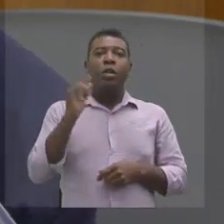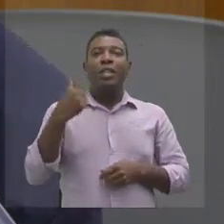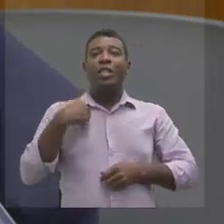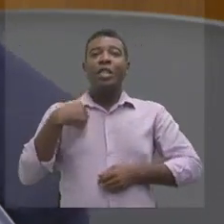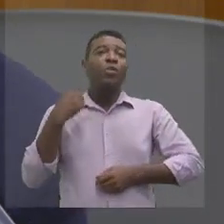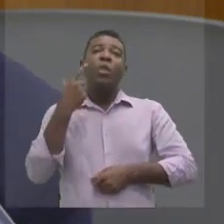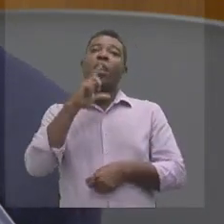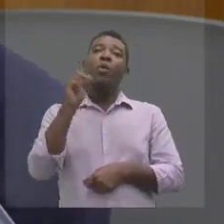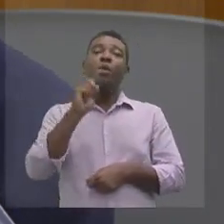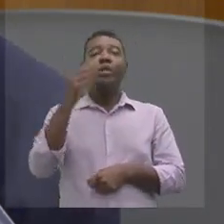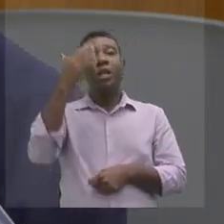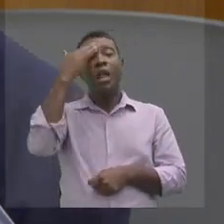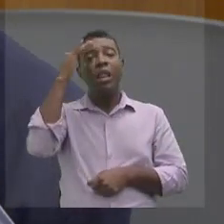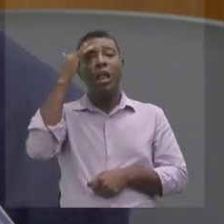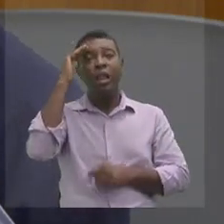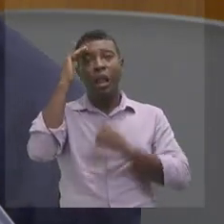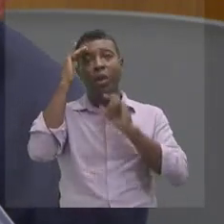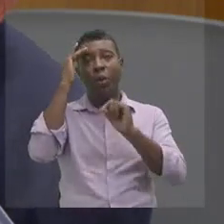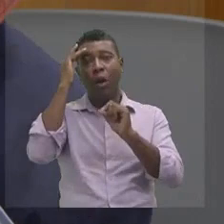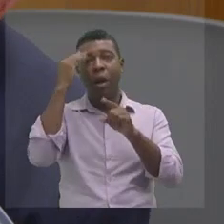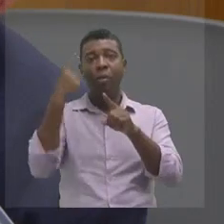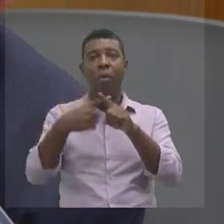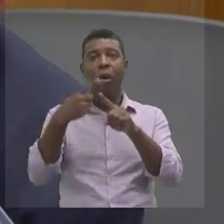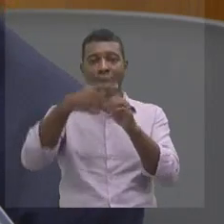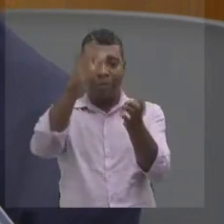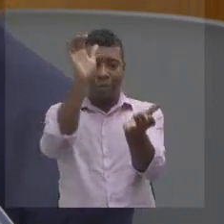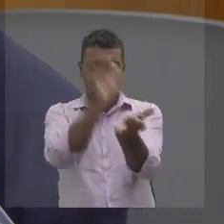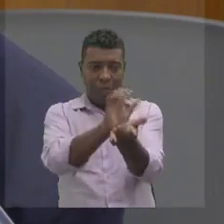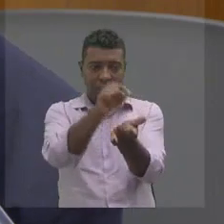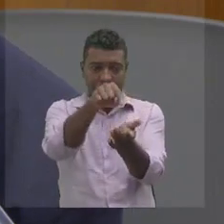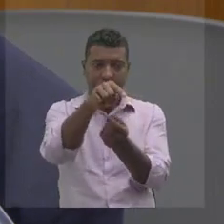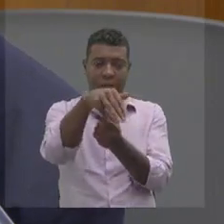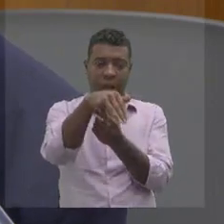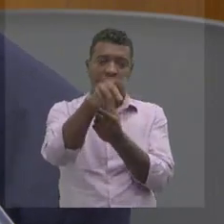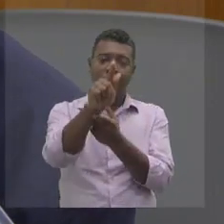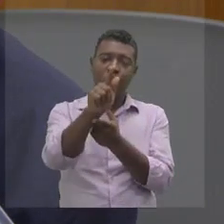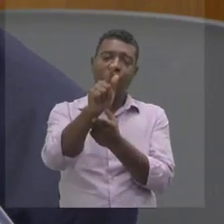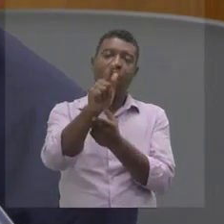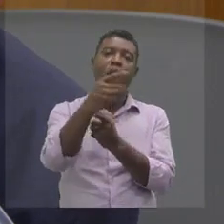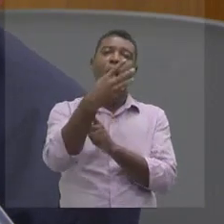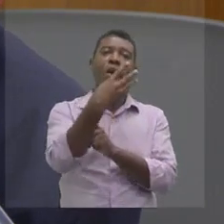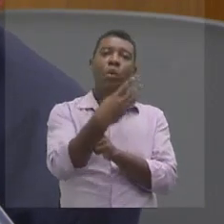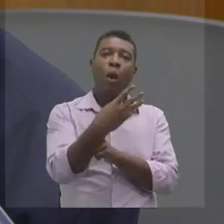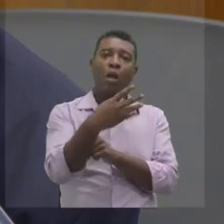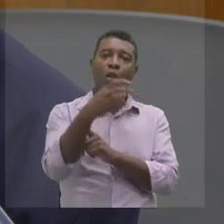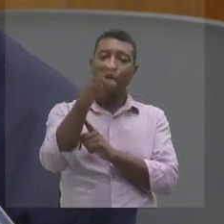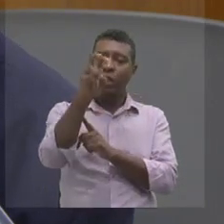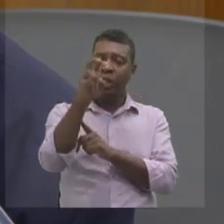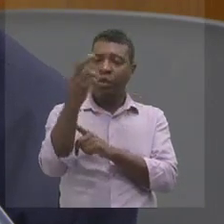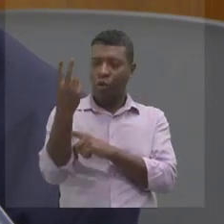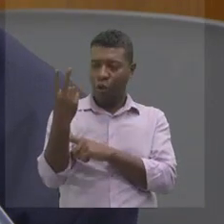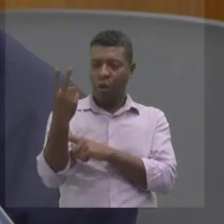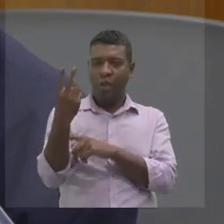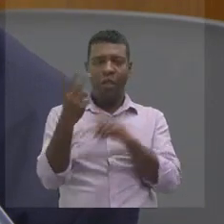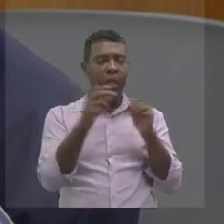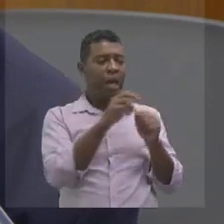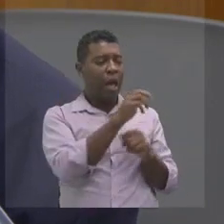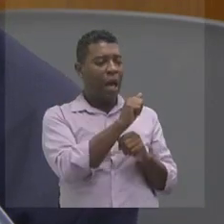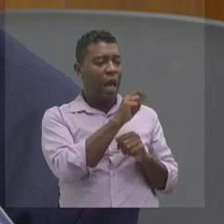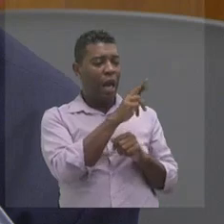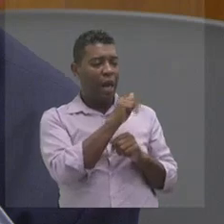Porque que a situação da MG 452 que vai de Araxá até Uberlândia